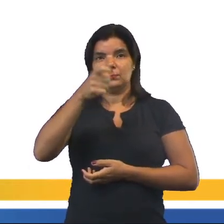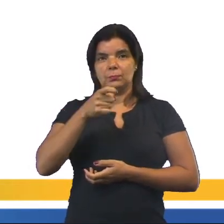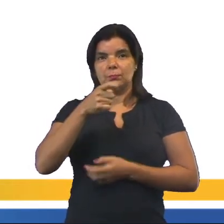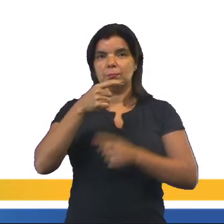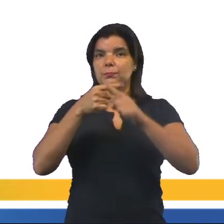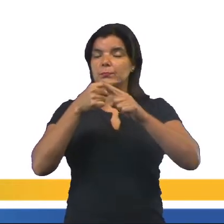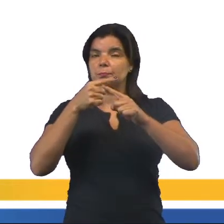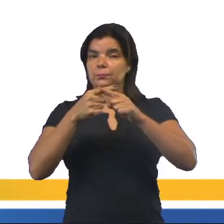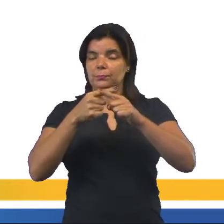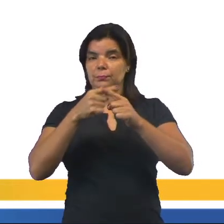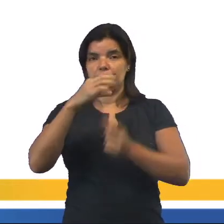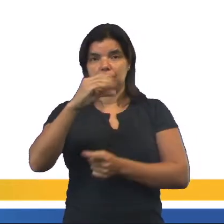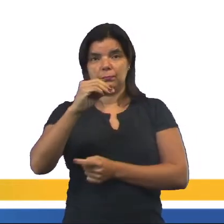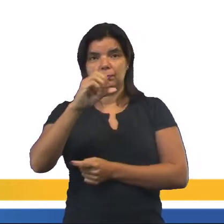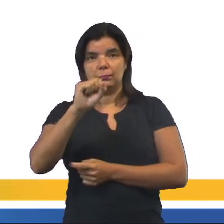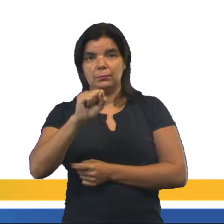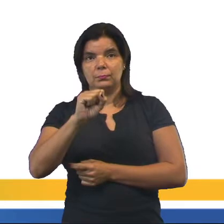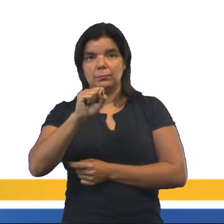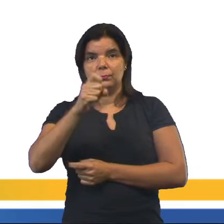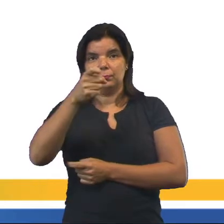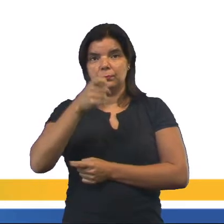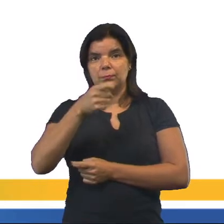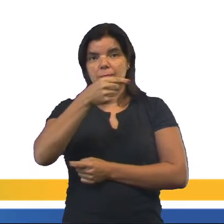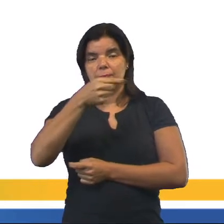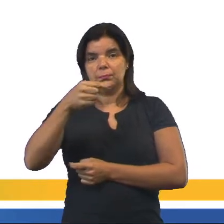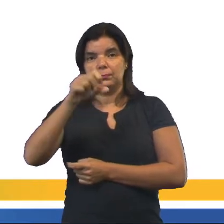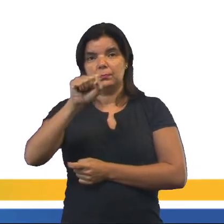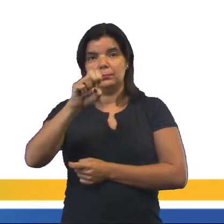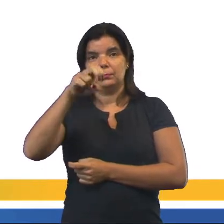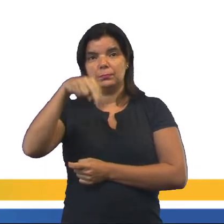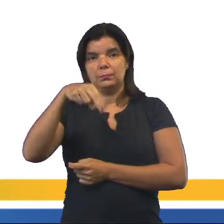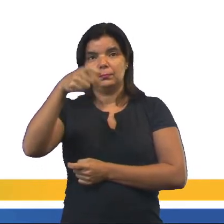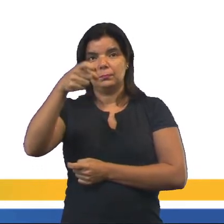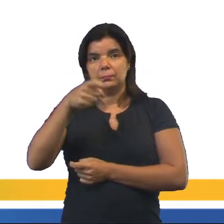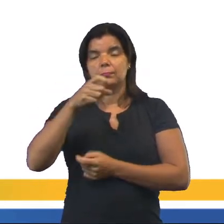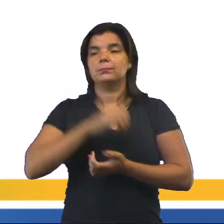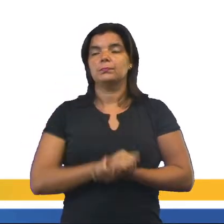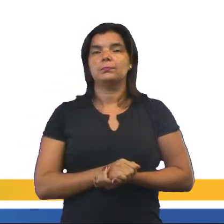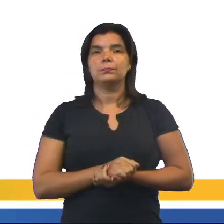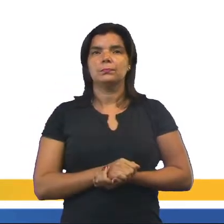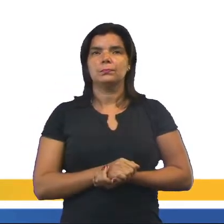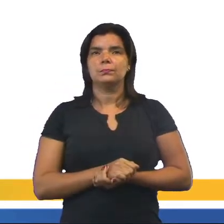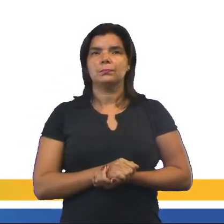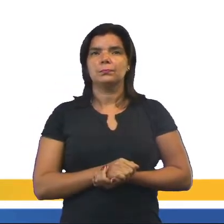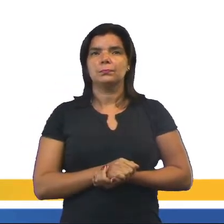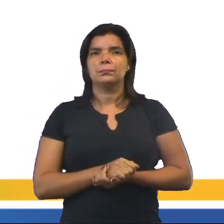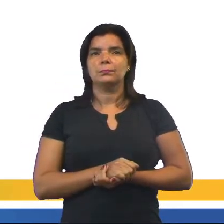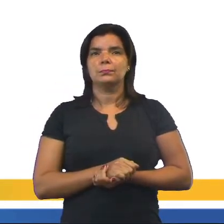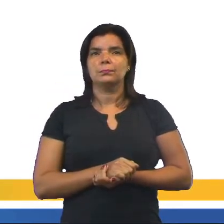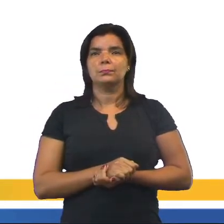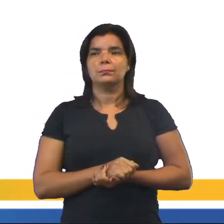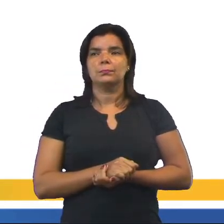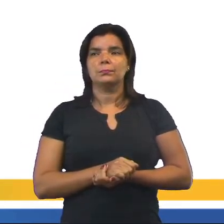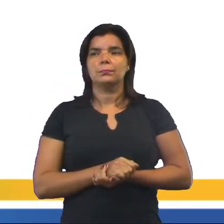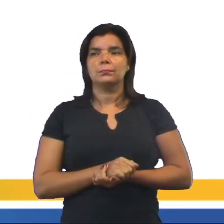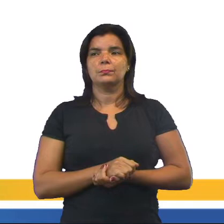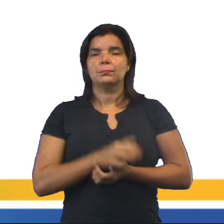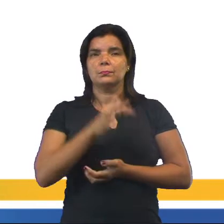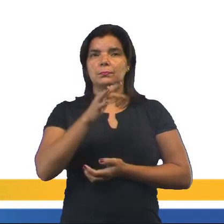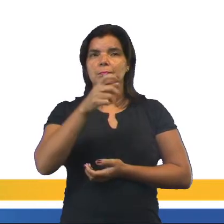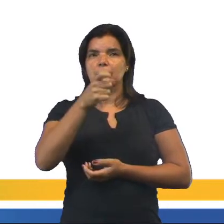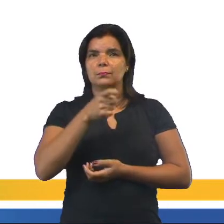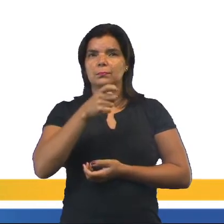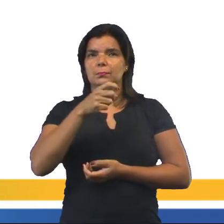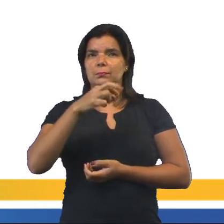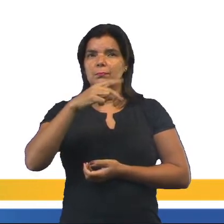quadrado de x vezes o cosseno de x menos seno de x. O f